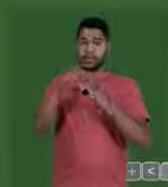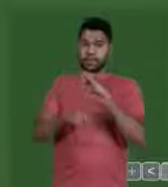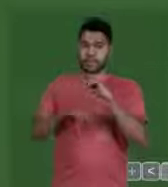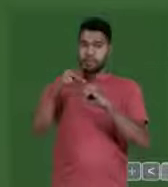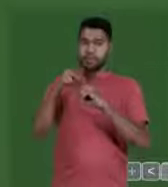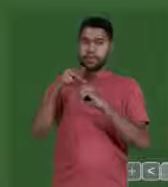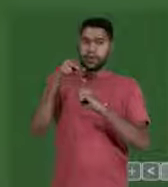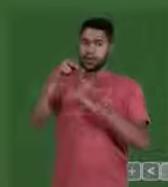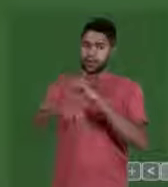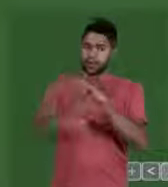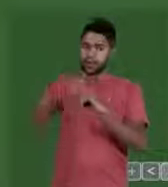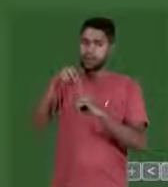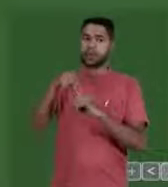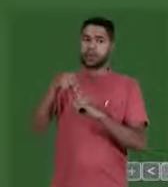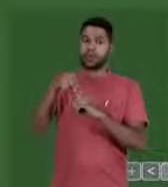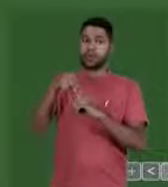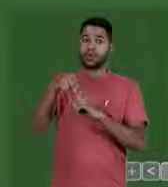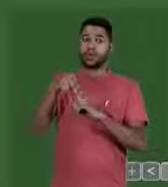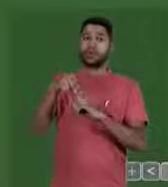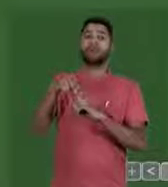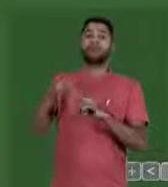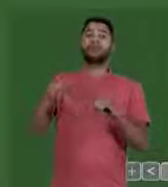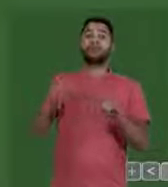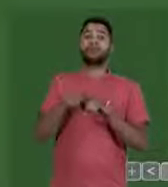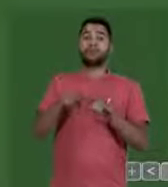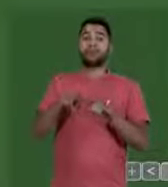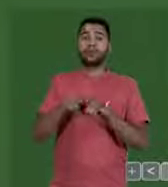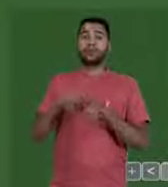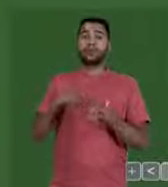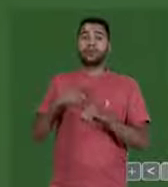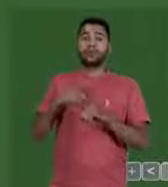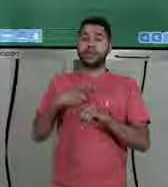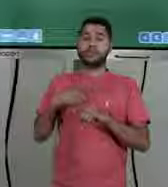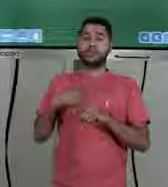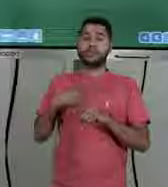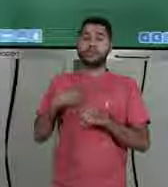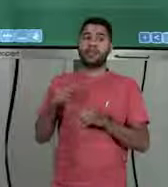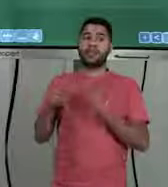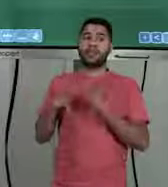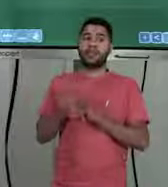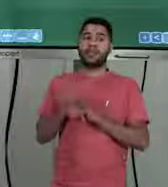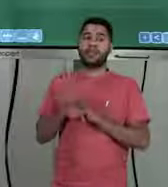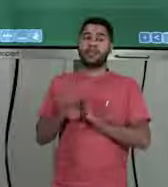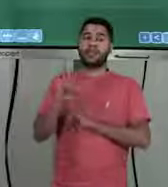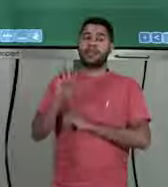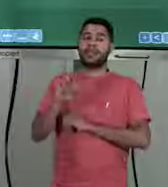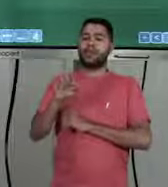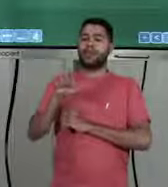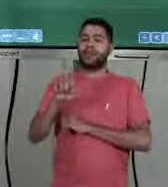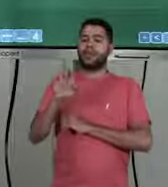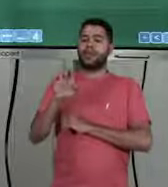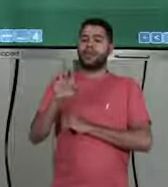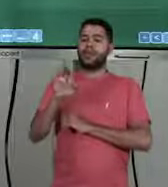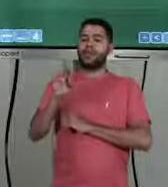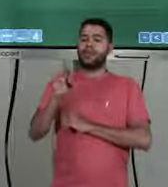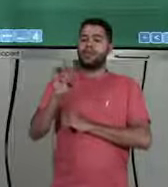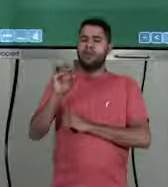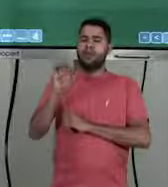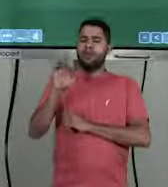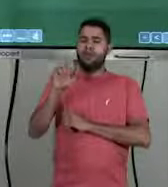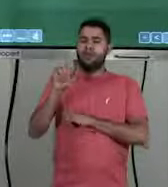dentro do núcleo e ao redor desse núcleo eu vou ter a eletrosfera. A corrente elétrica é